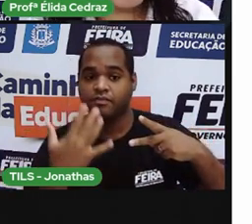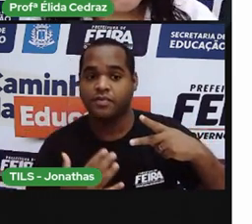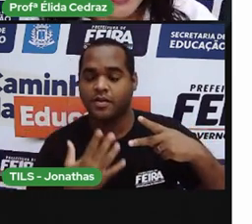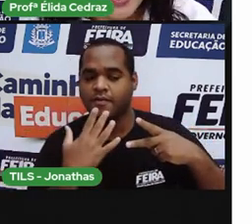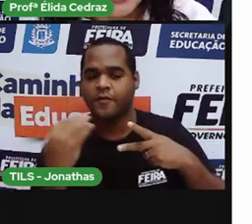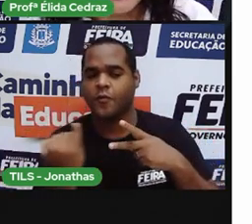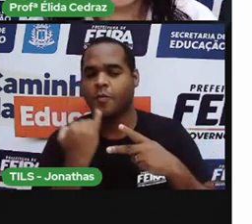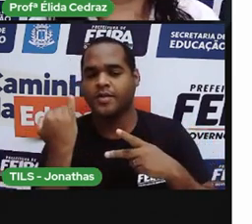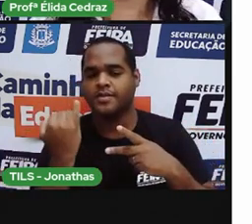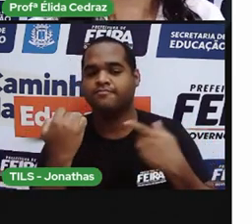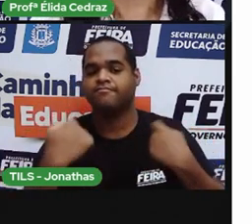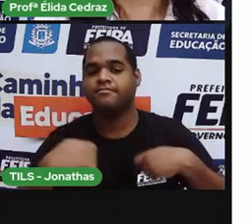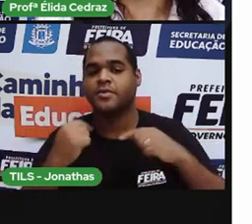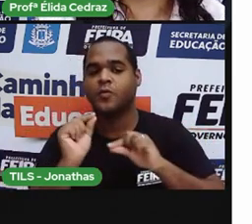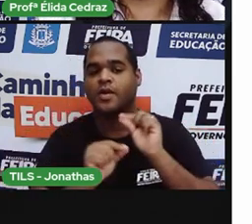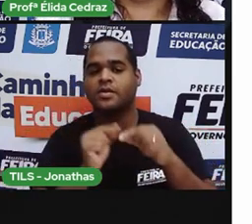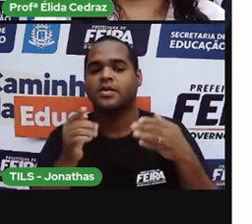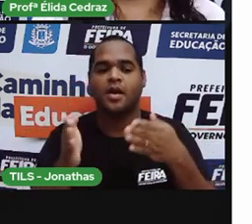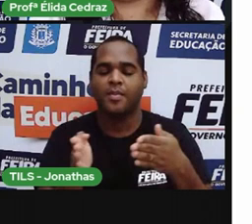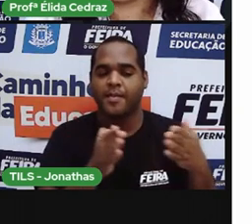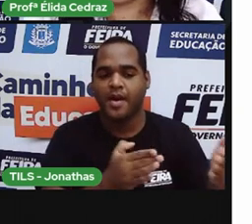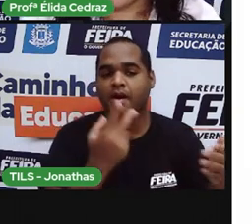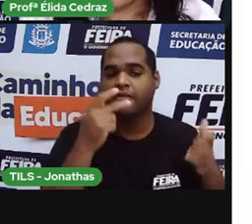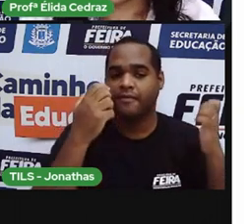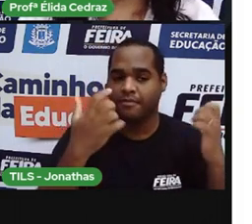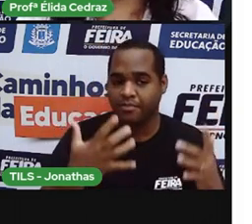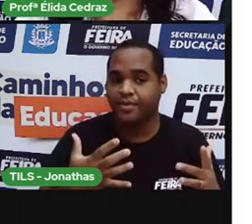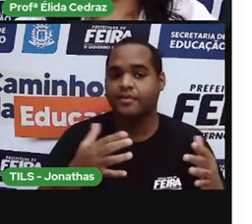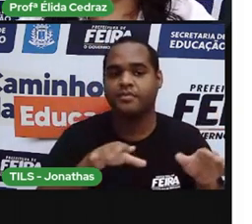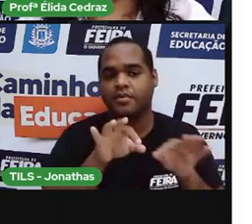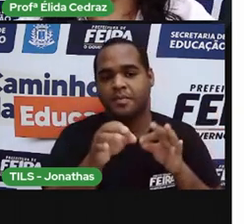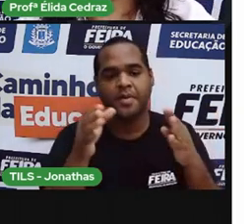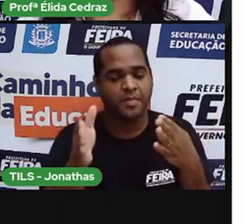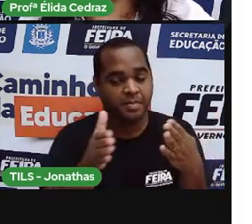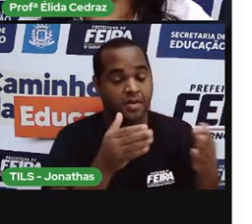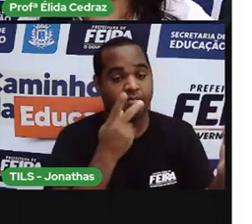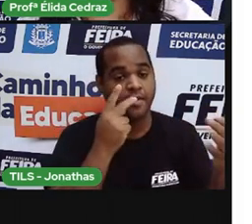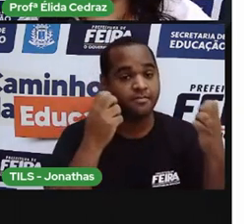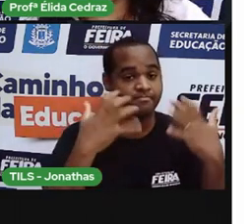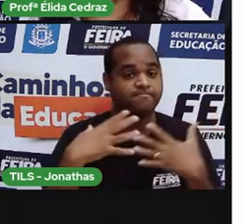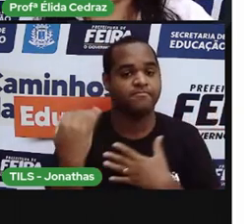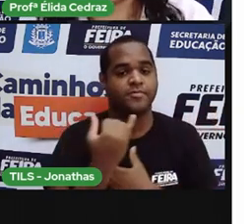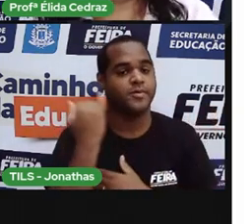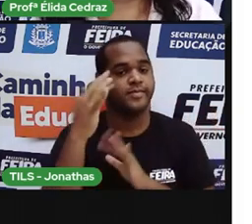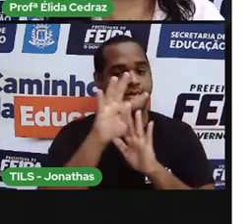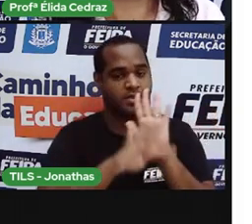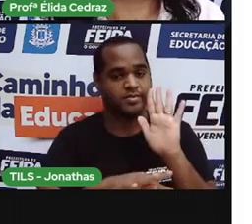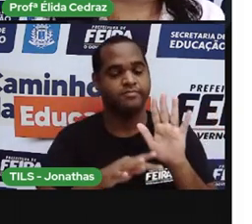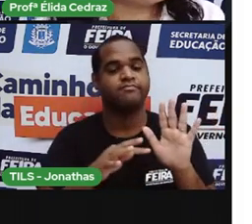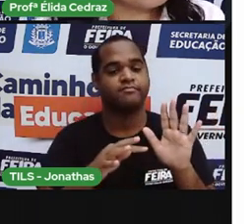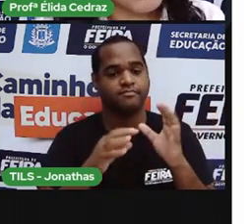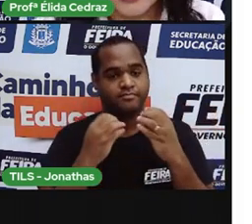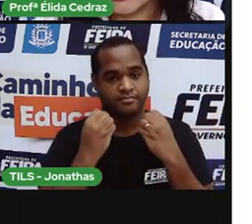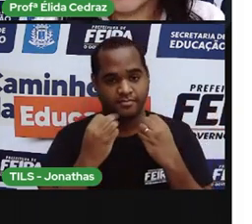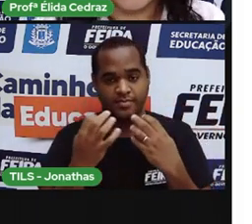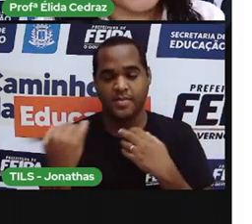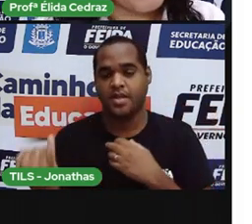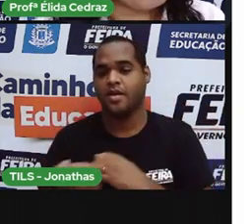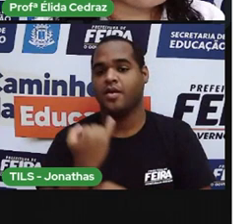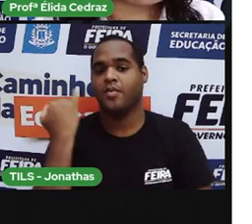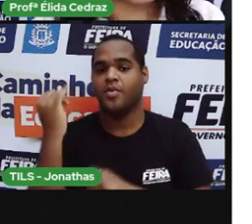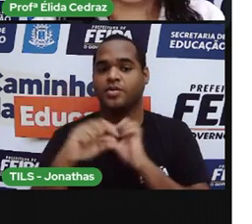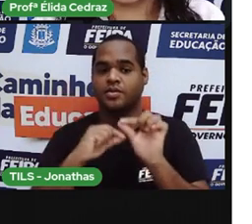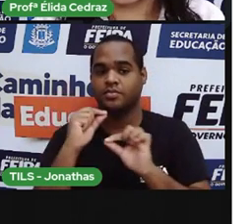um espaço entre as palavras escritas num texto. No texto,